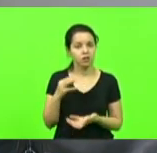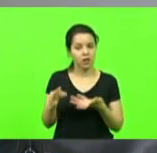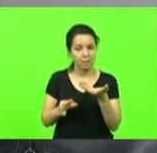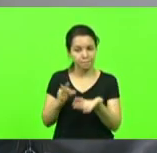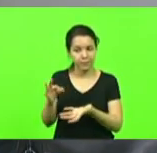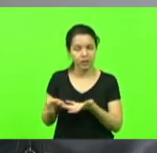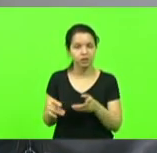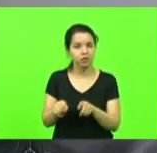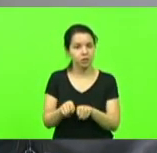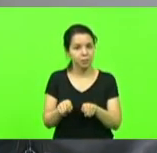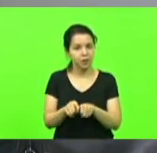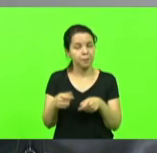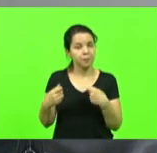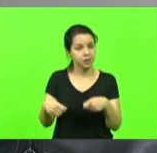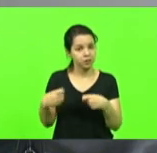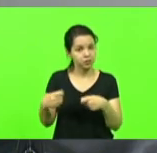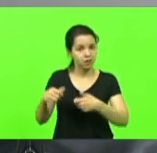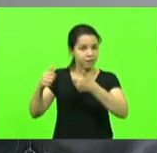avaliações